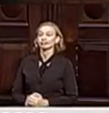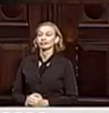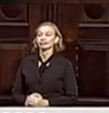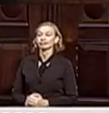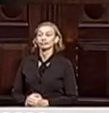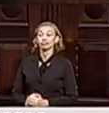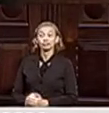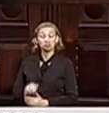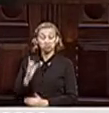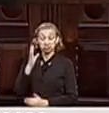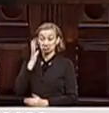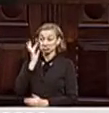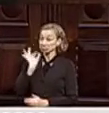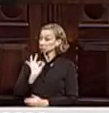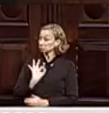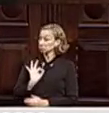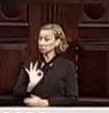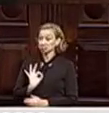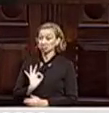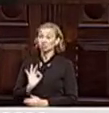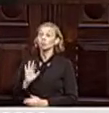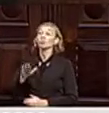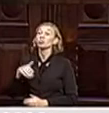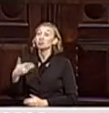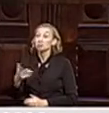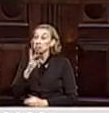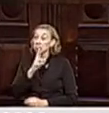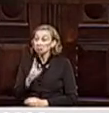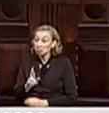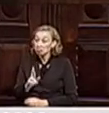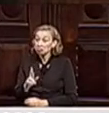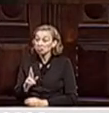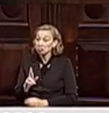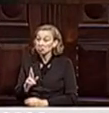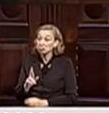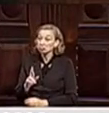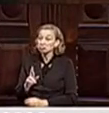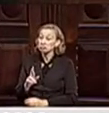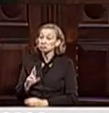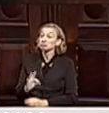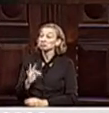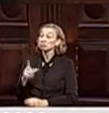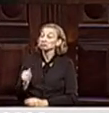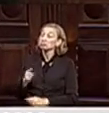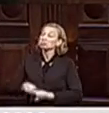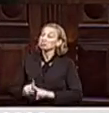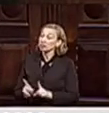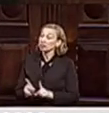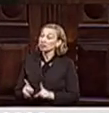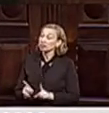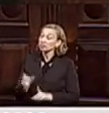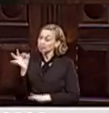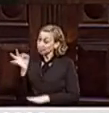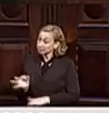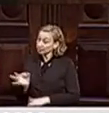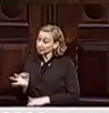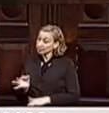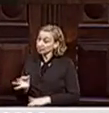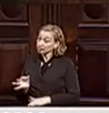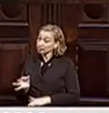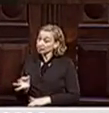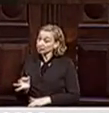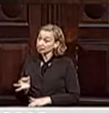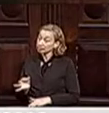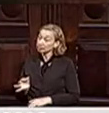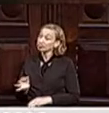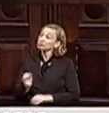Não sei qual seria o resultado, mas tudo indica que, àquela época,